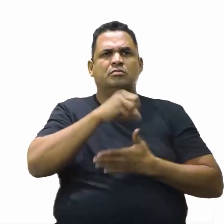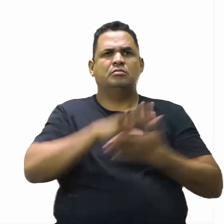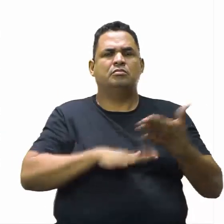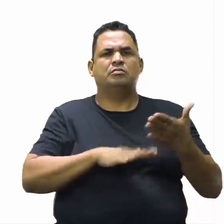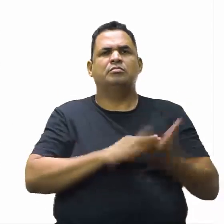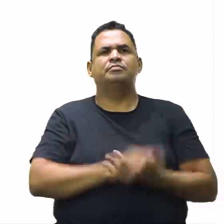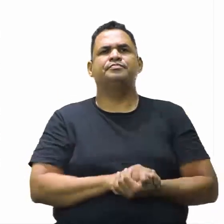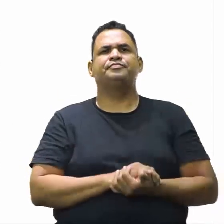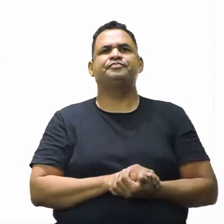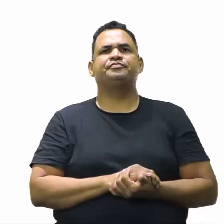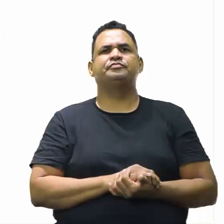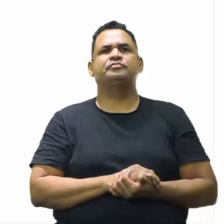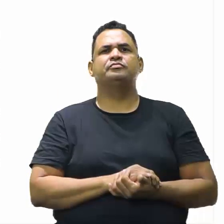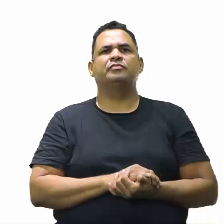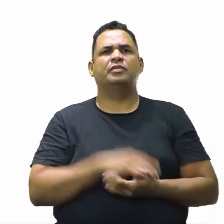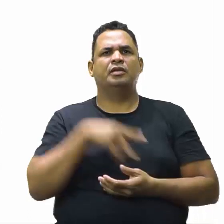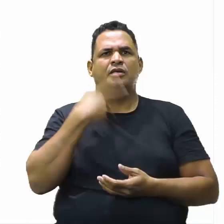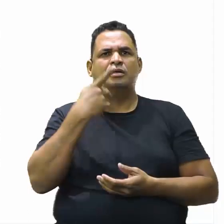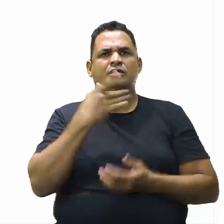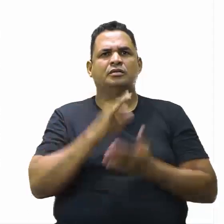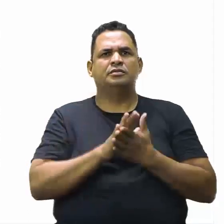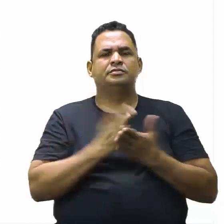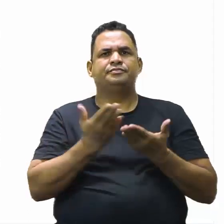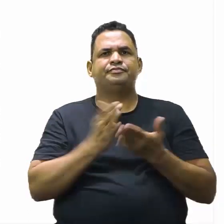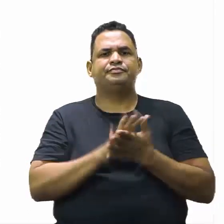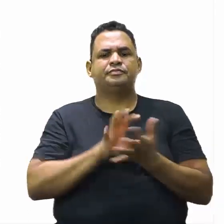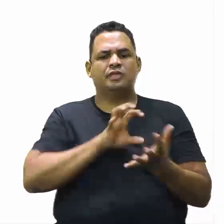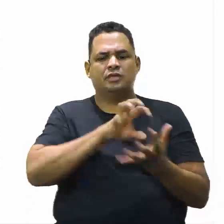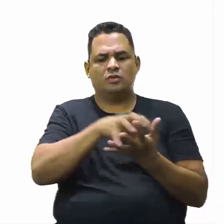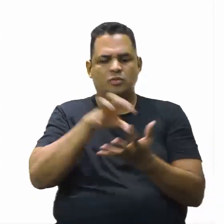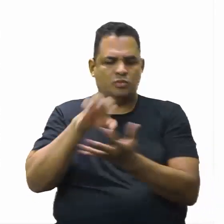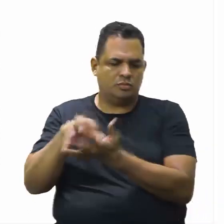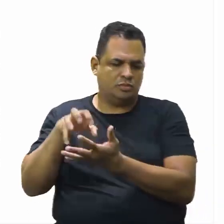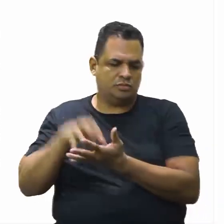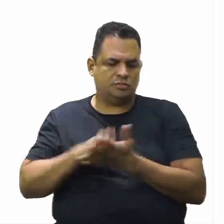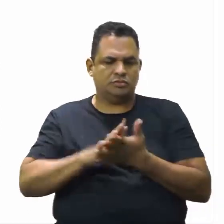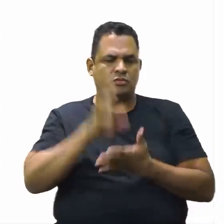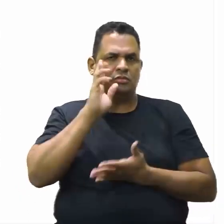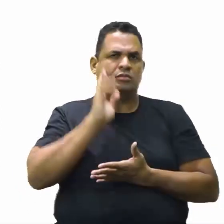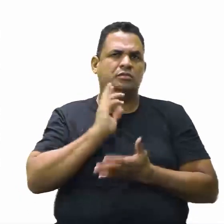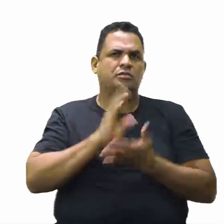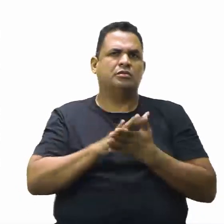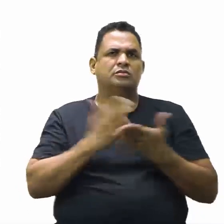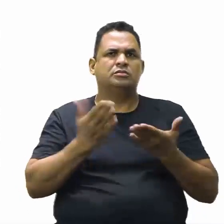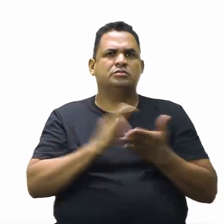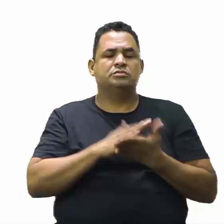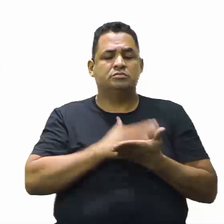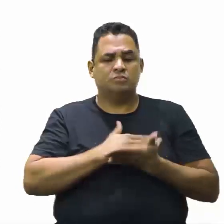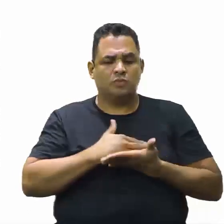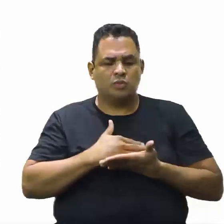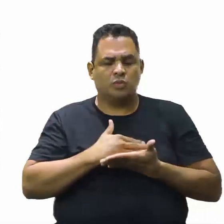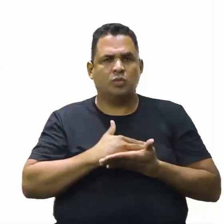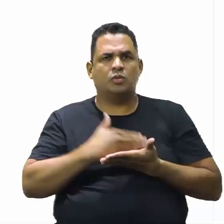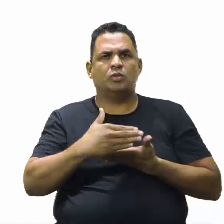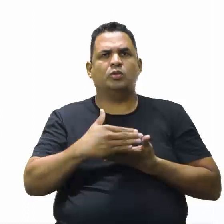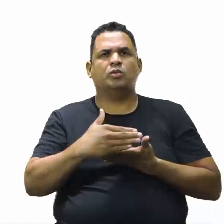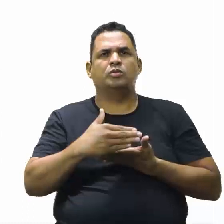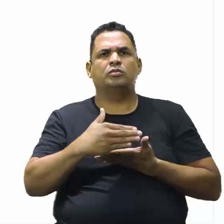questão. Então, fala sobre a questão da ocupação do estado de Rondônia a partir